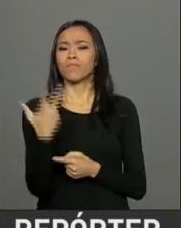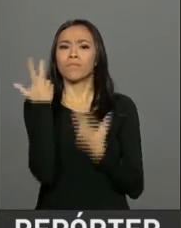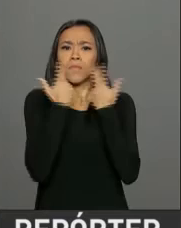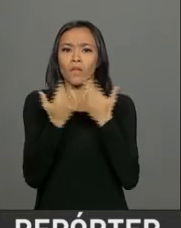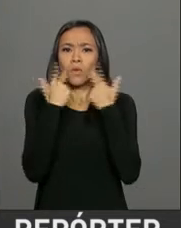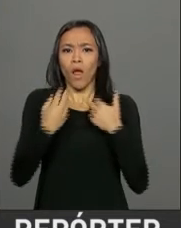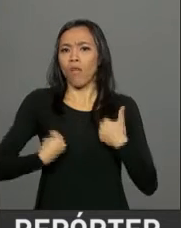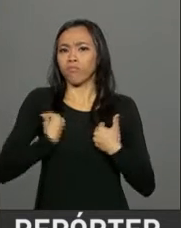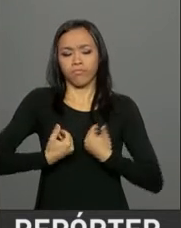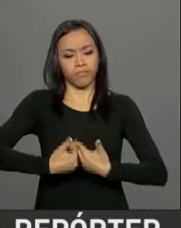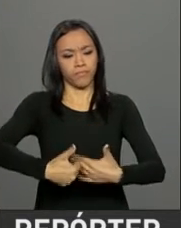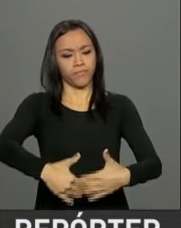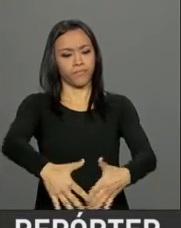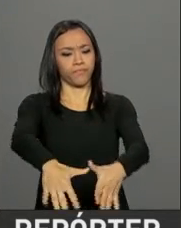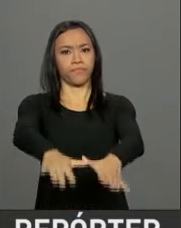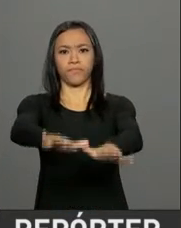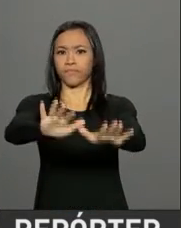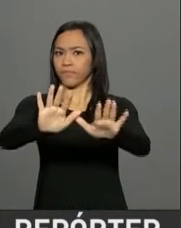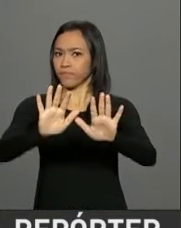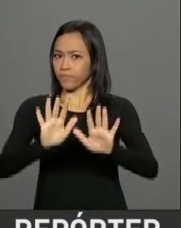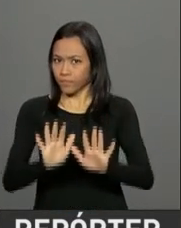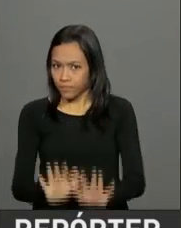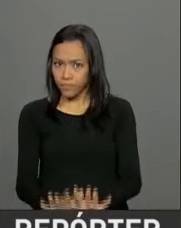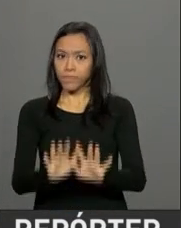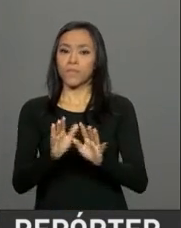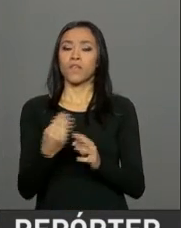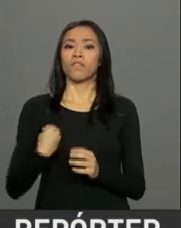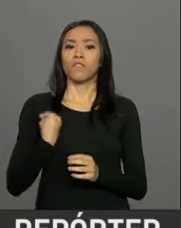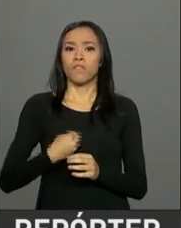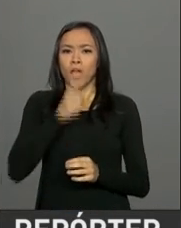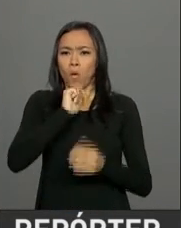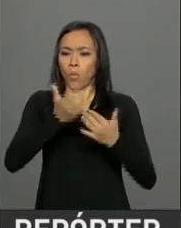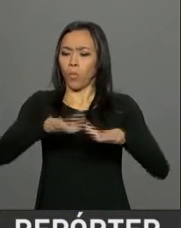biológico, ajudando a manter o equilíbrio dos oceanos,